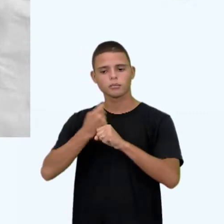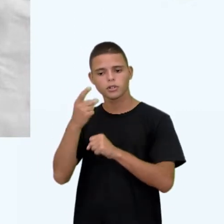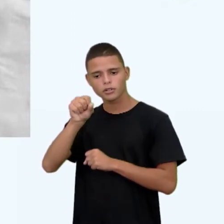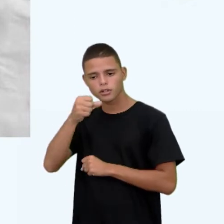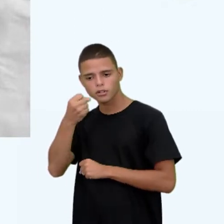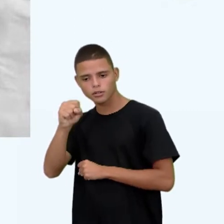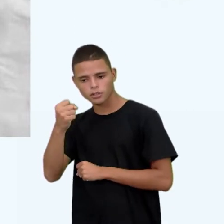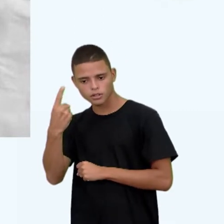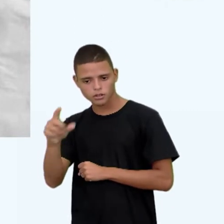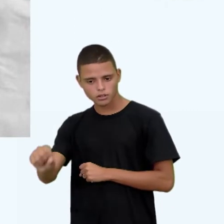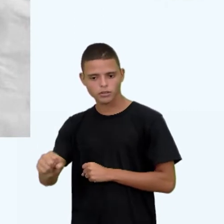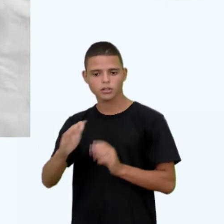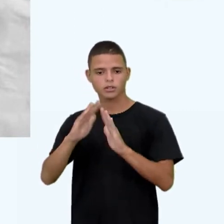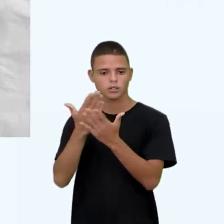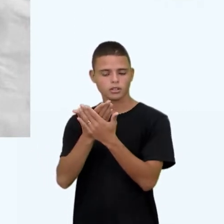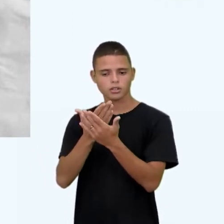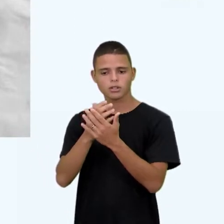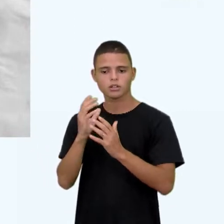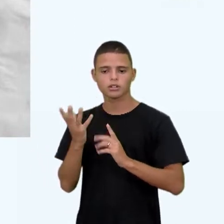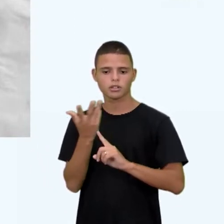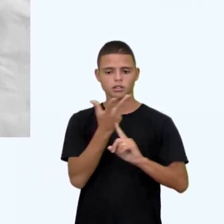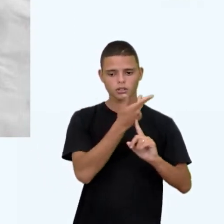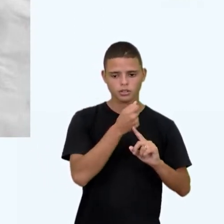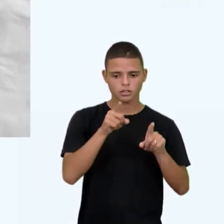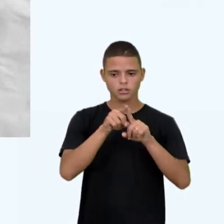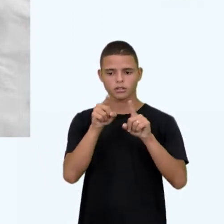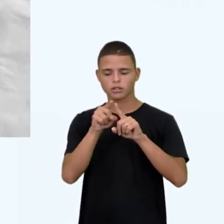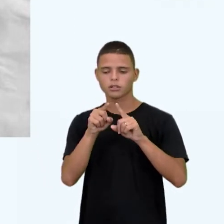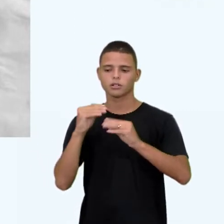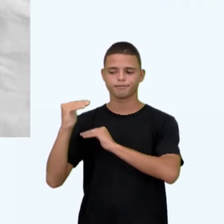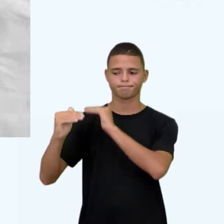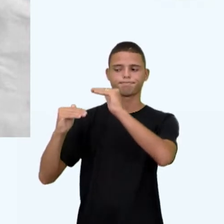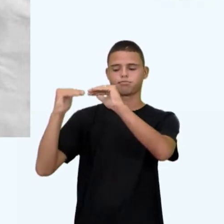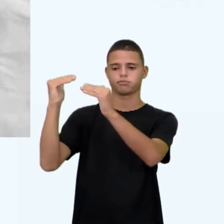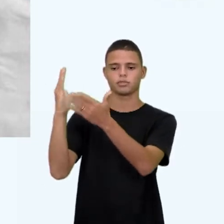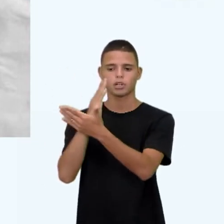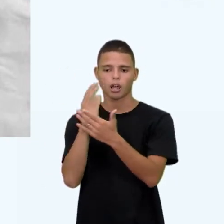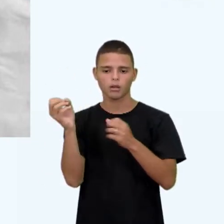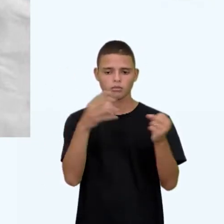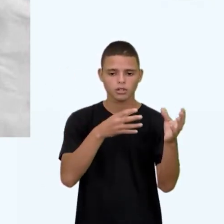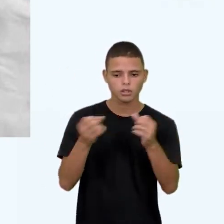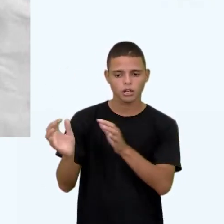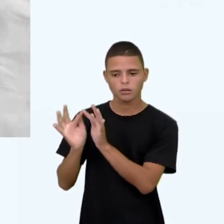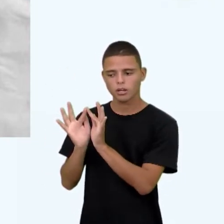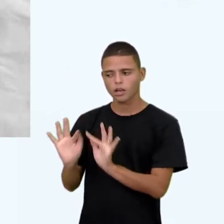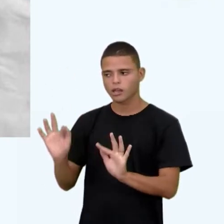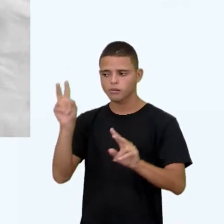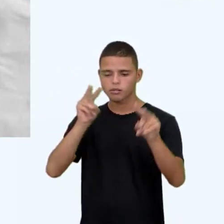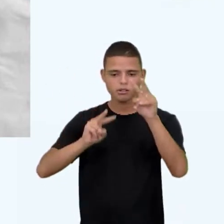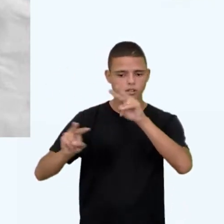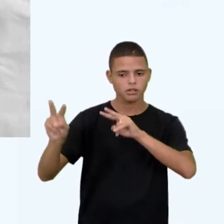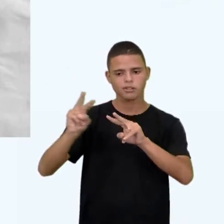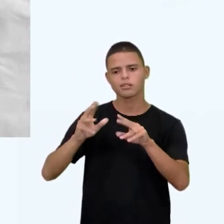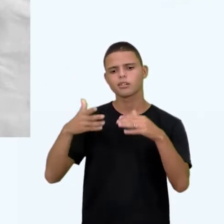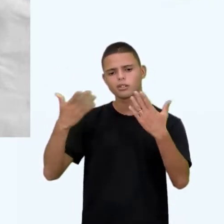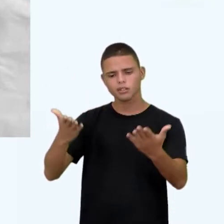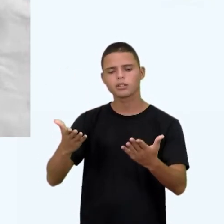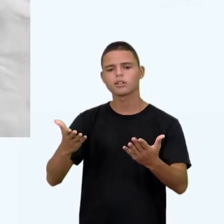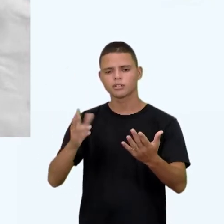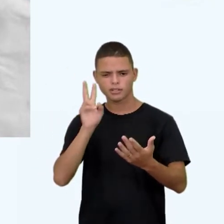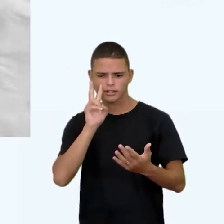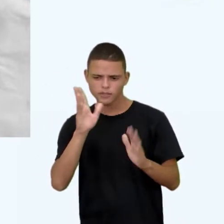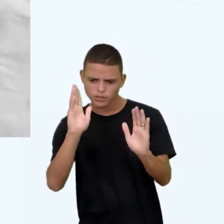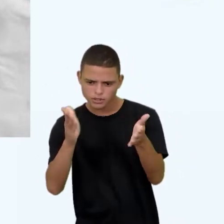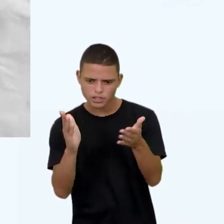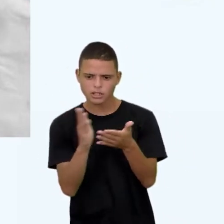Escola de Artes Bauhaus. Sua estética revolucionou o design moderno, com formas mais simplistas e um visual minimalista. Então, depois de olharmos